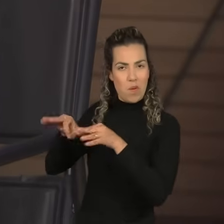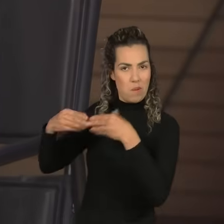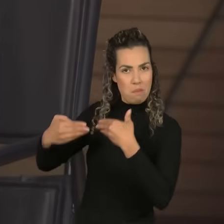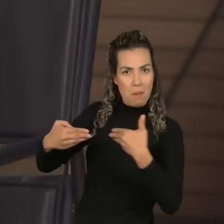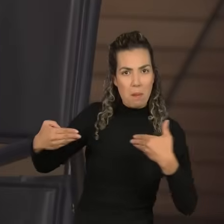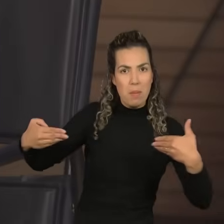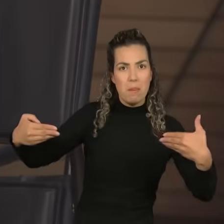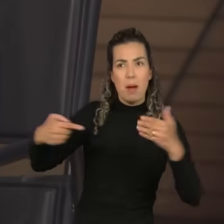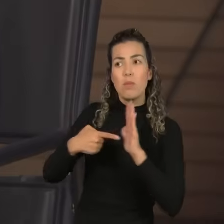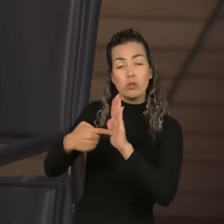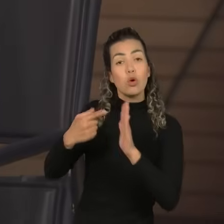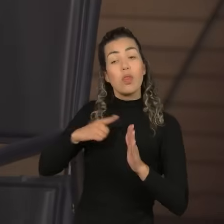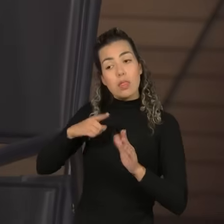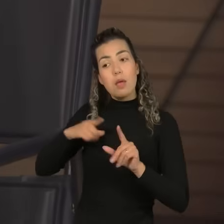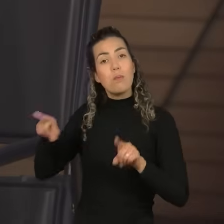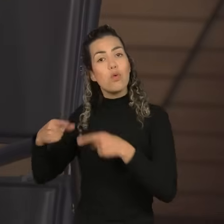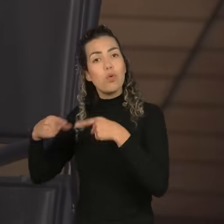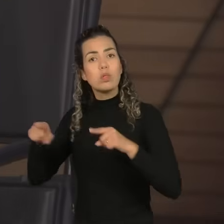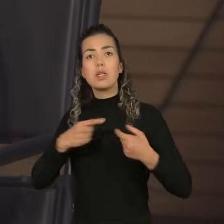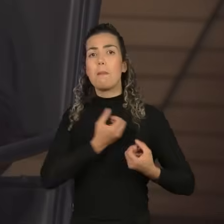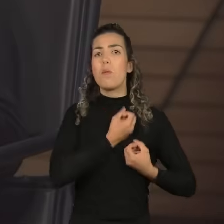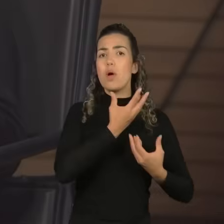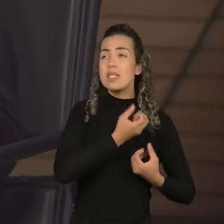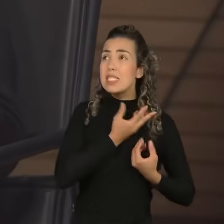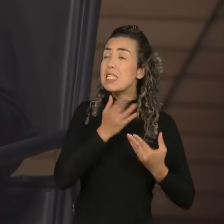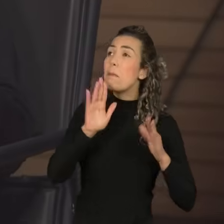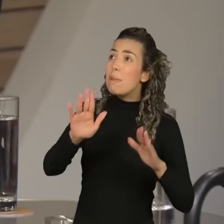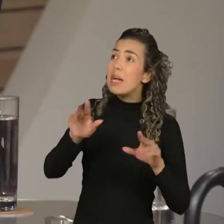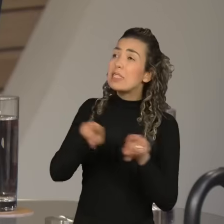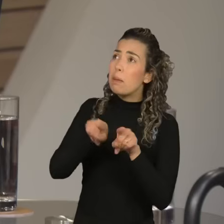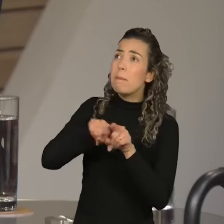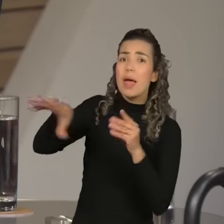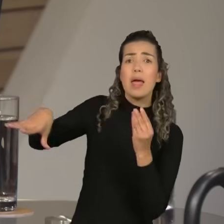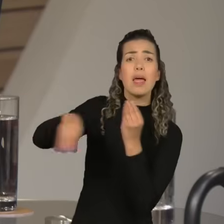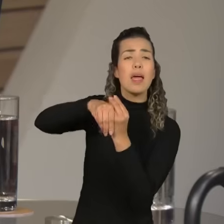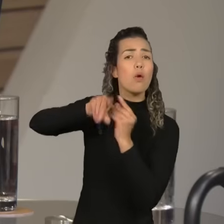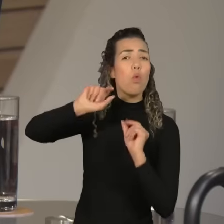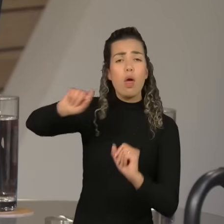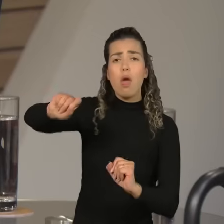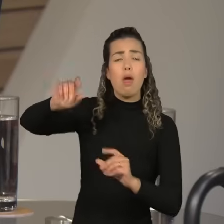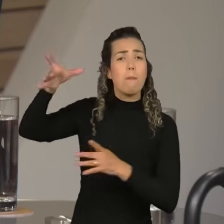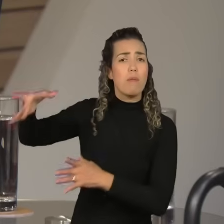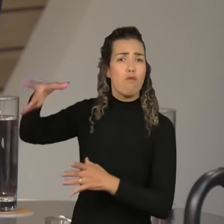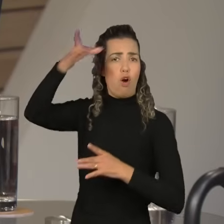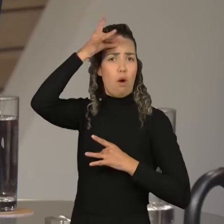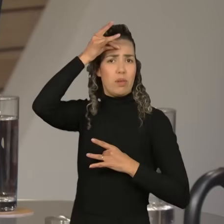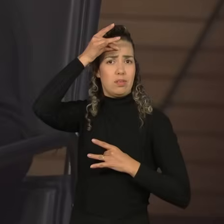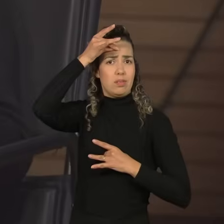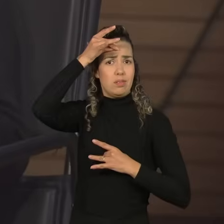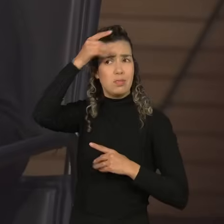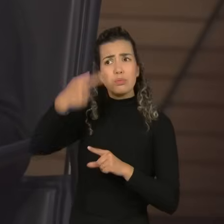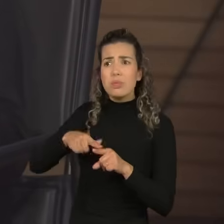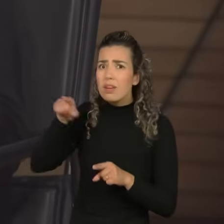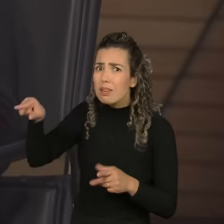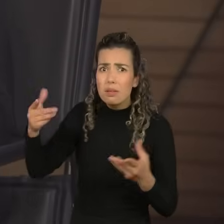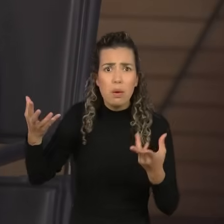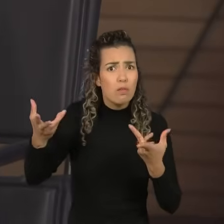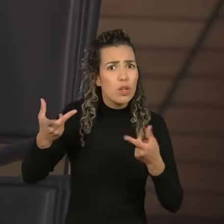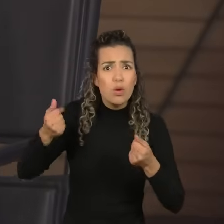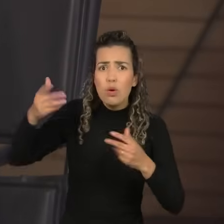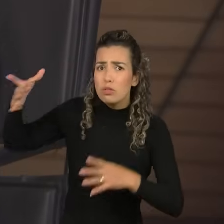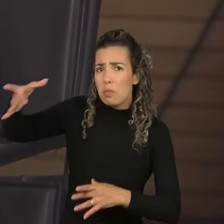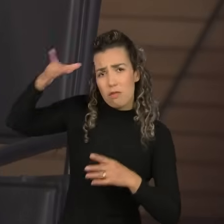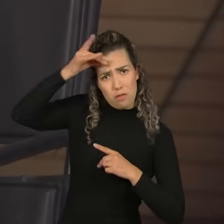música com a poesia, eu acrescentaria performance, porque Total. Ele é um performer Total. Também incrível, né? Então,